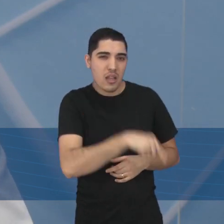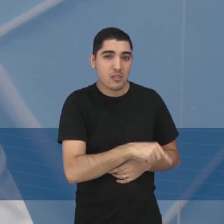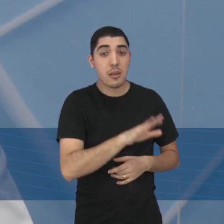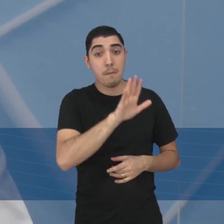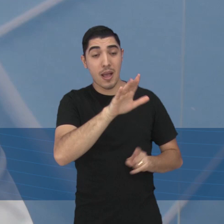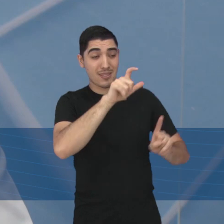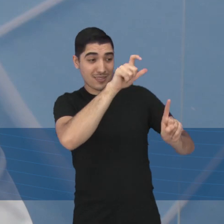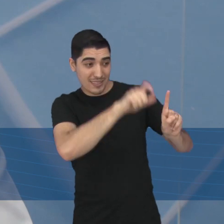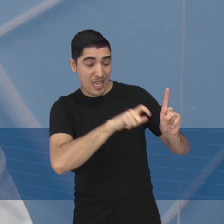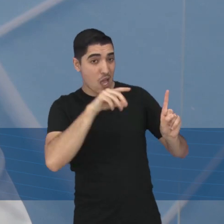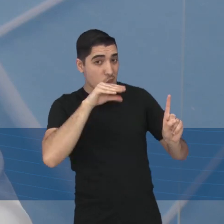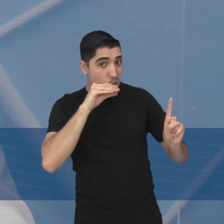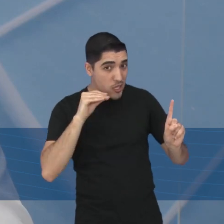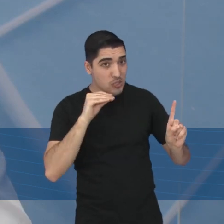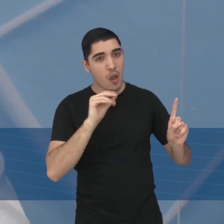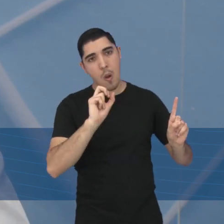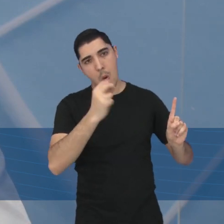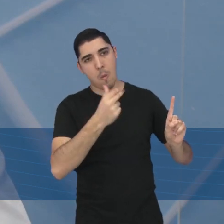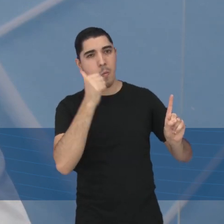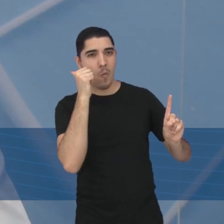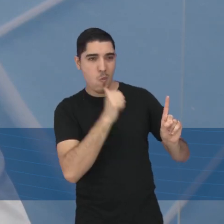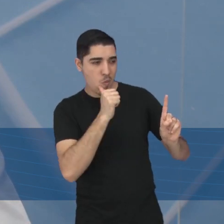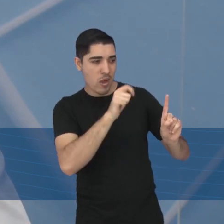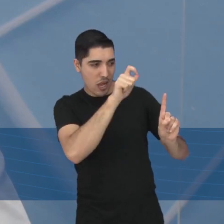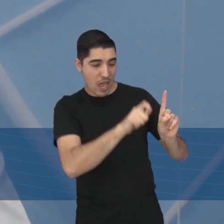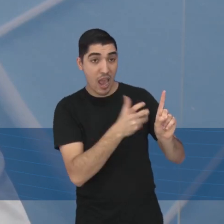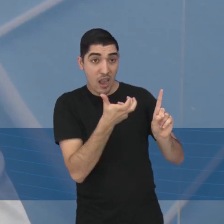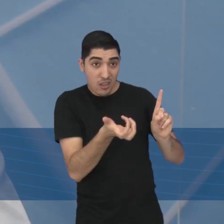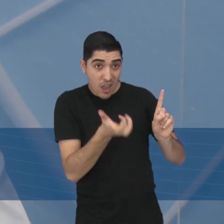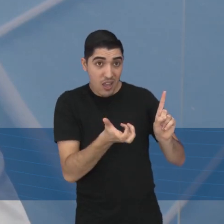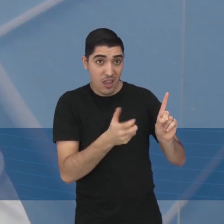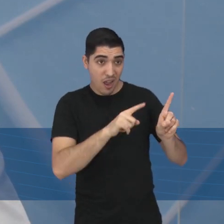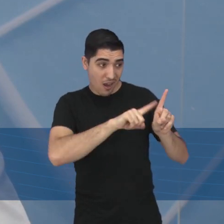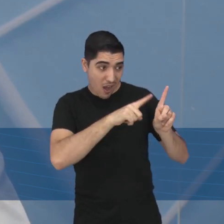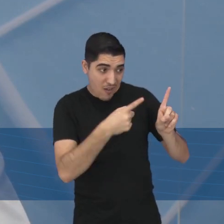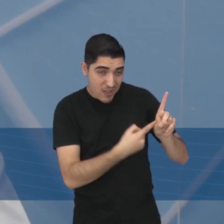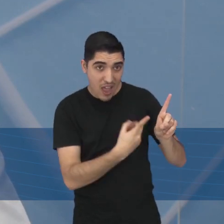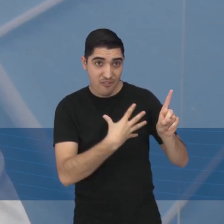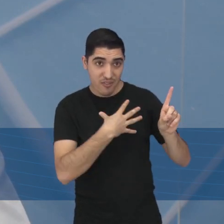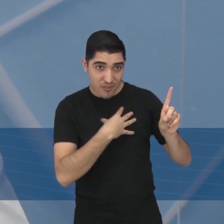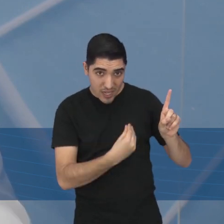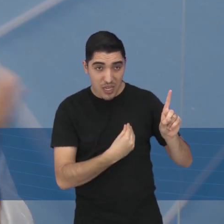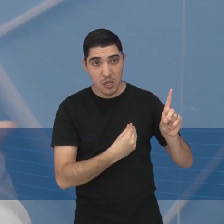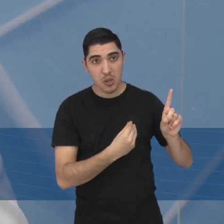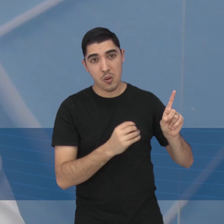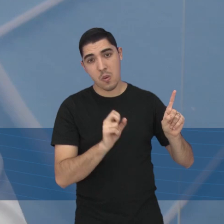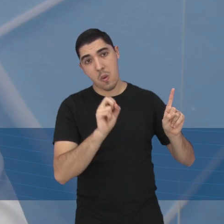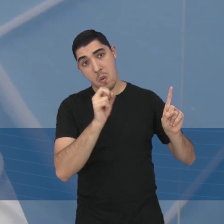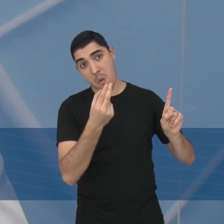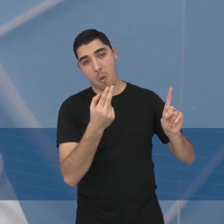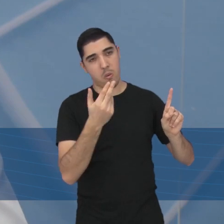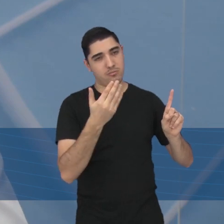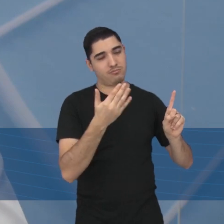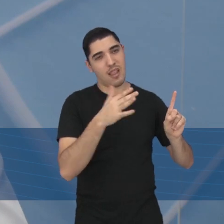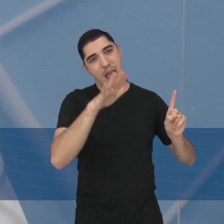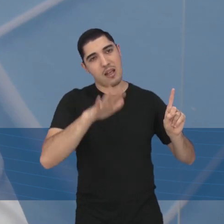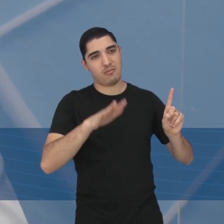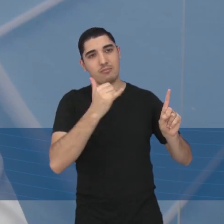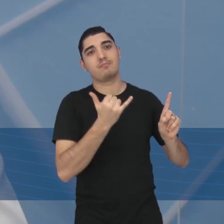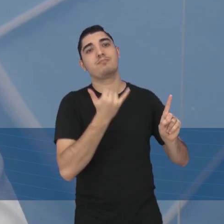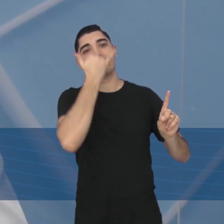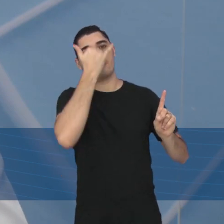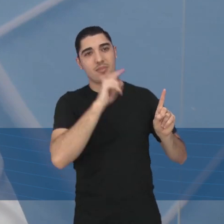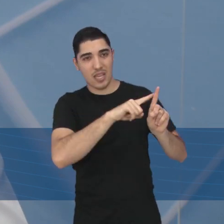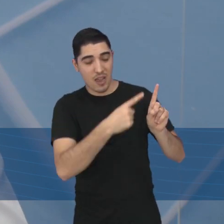a adolescente ou a mulher, né, quando ela decide ter filho, ou não, né, às vezes ela é engravida, ela vai ter que